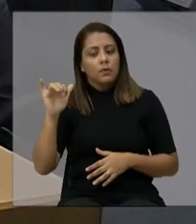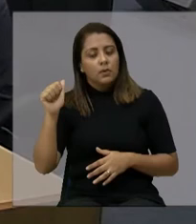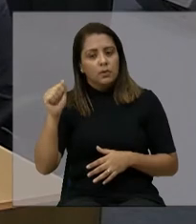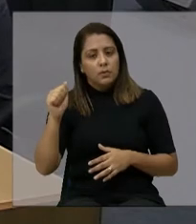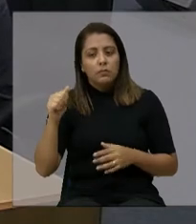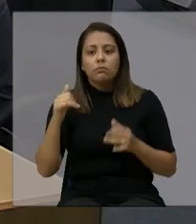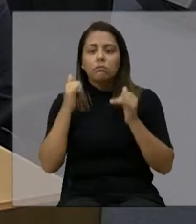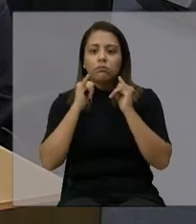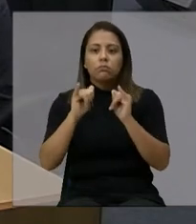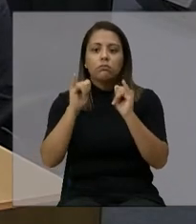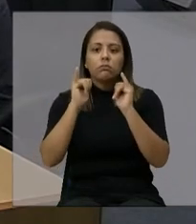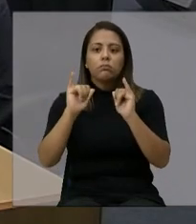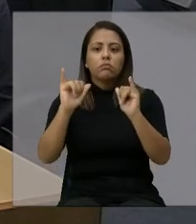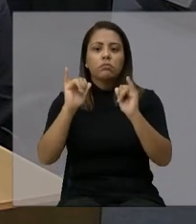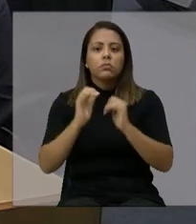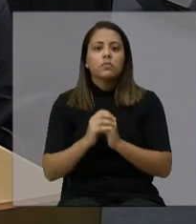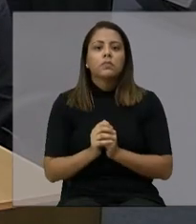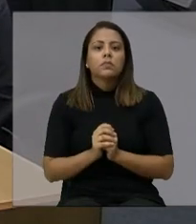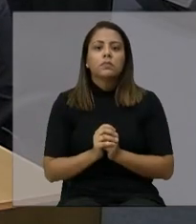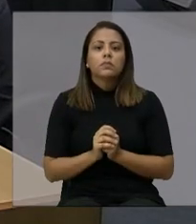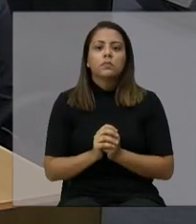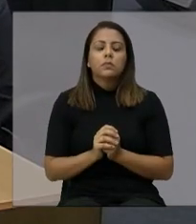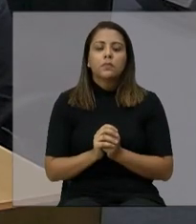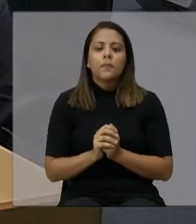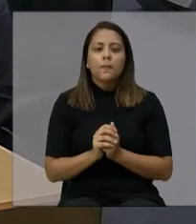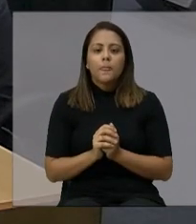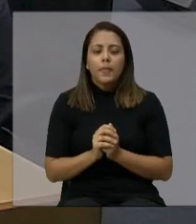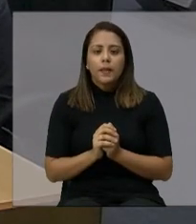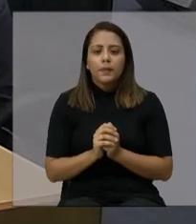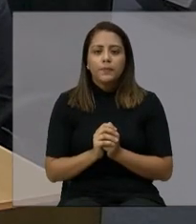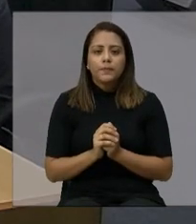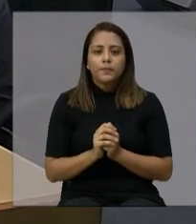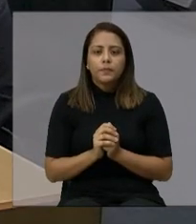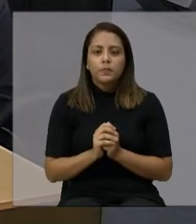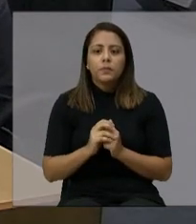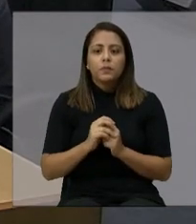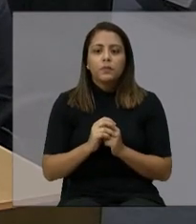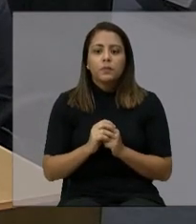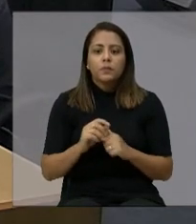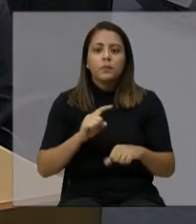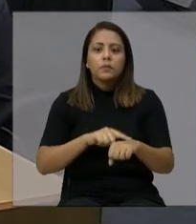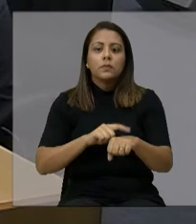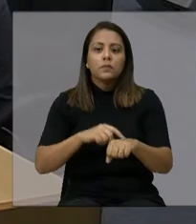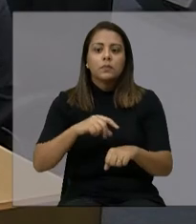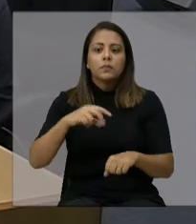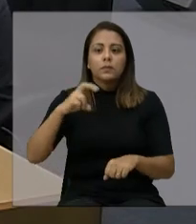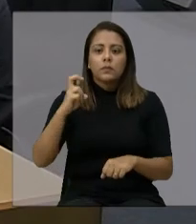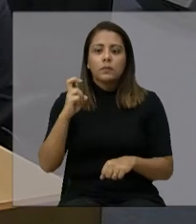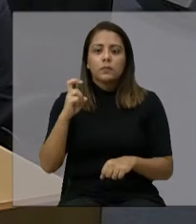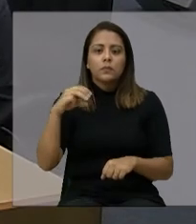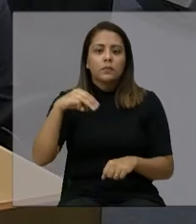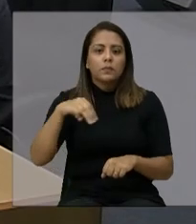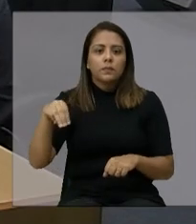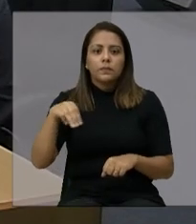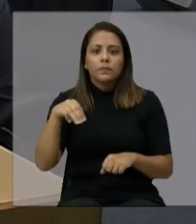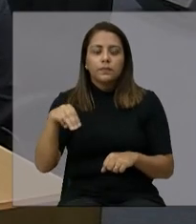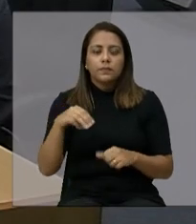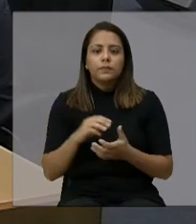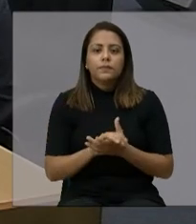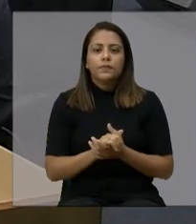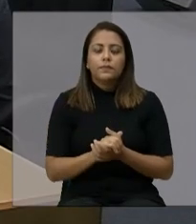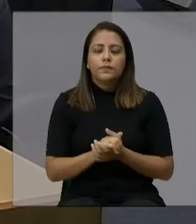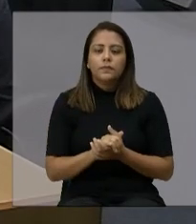Vou falar 5 minutos? 5 minutos. 5 minutos, vereadora? Não, é 5, só vou ler a moção do senhor. Tá bom, então.